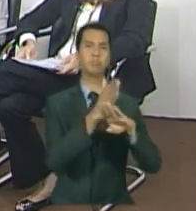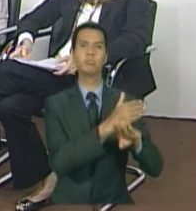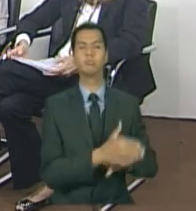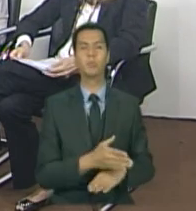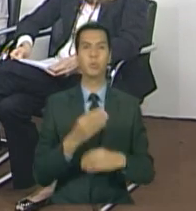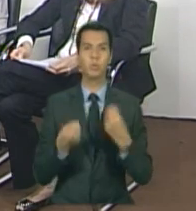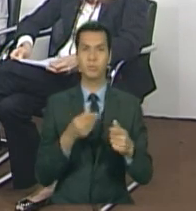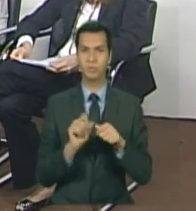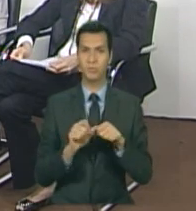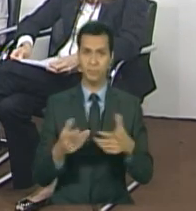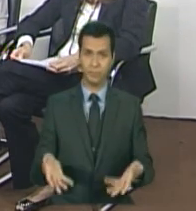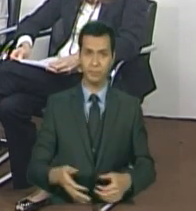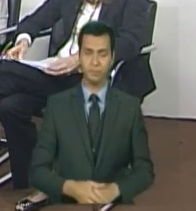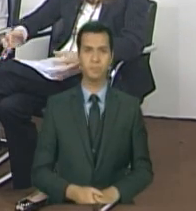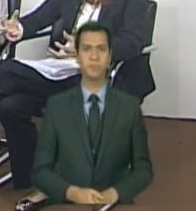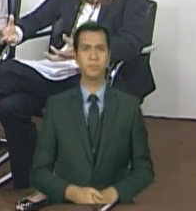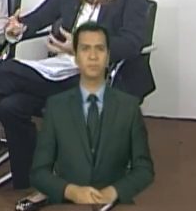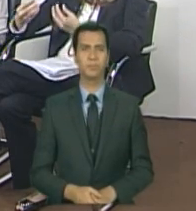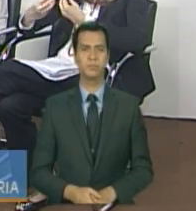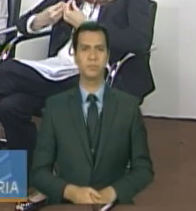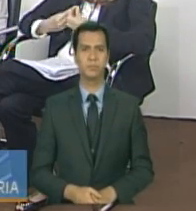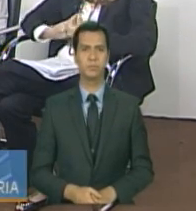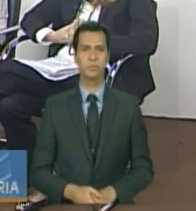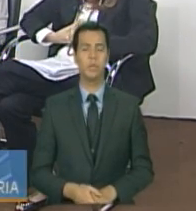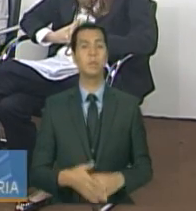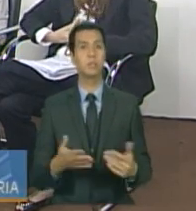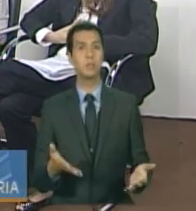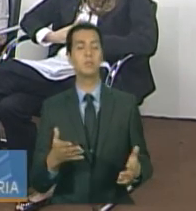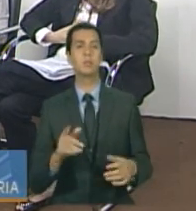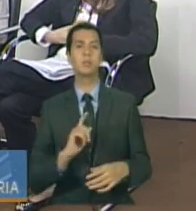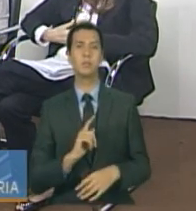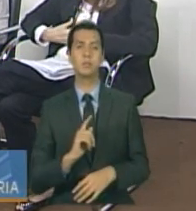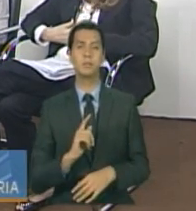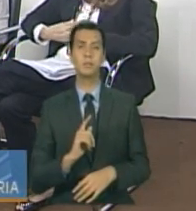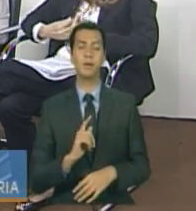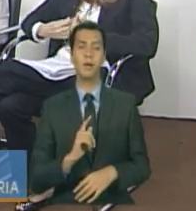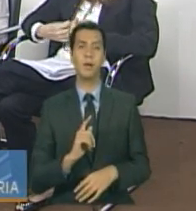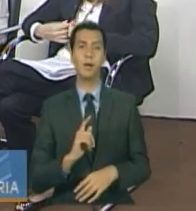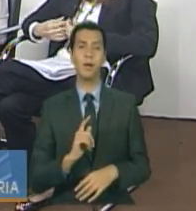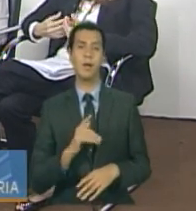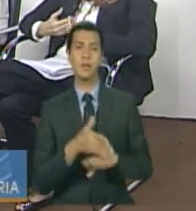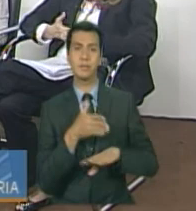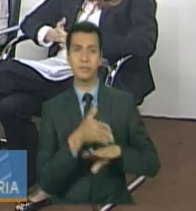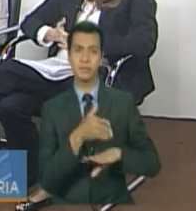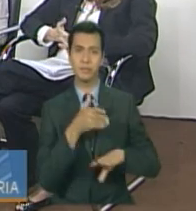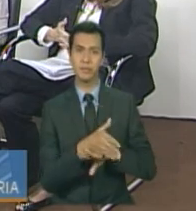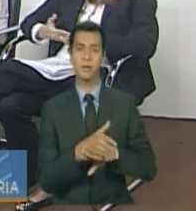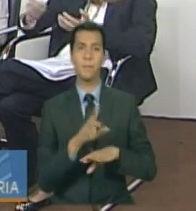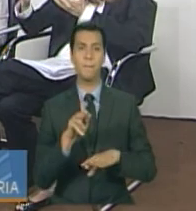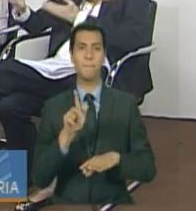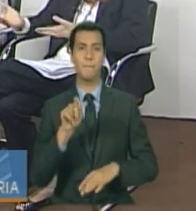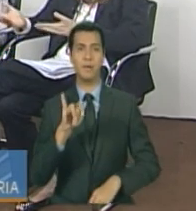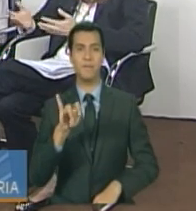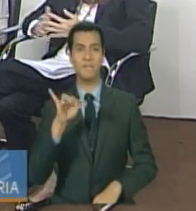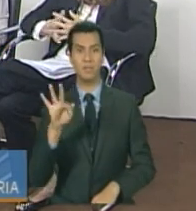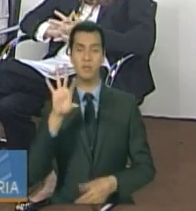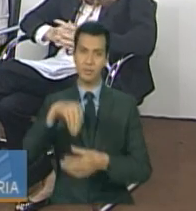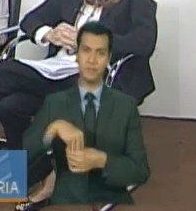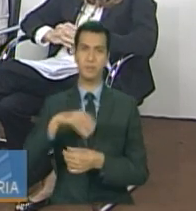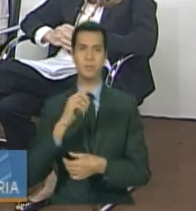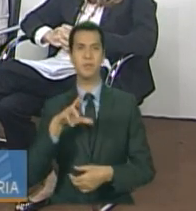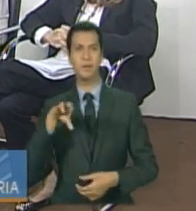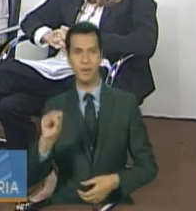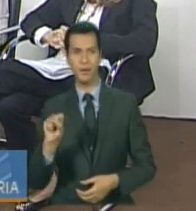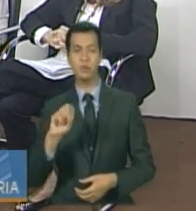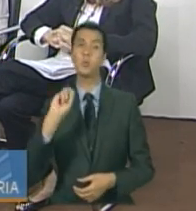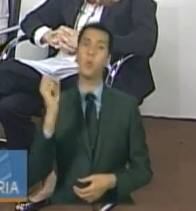acesso a possibilidade de ter um serviço, né, desse, o PAIF no CRAS ou serviços